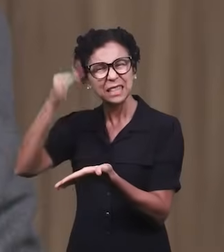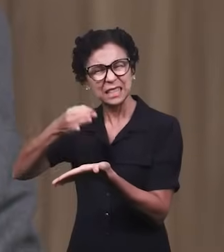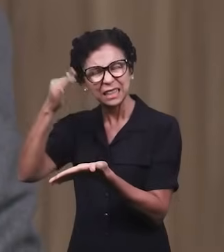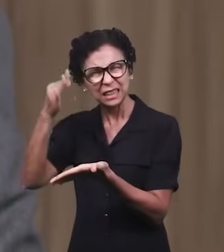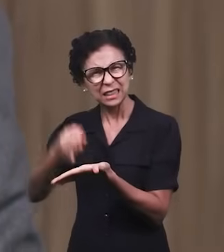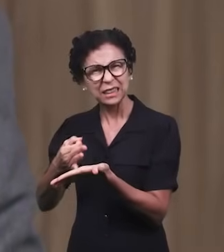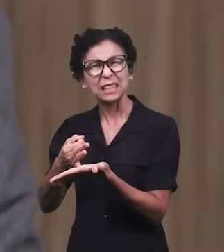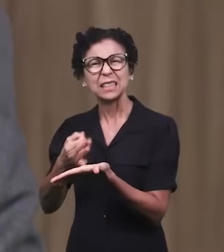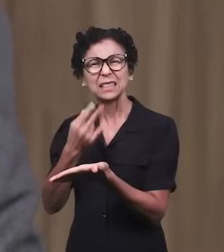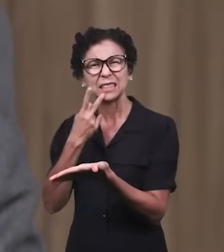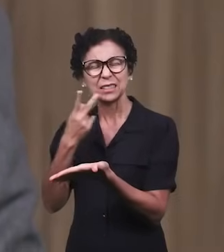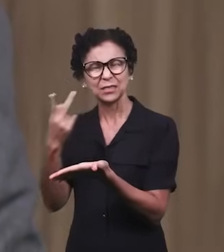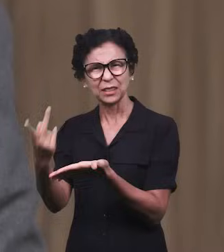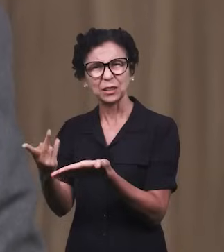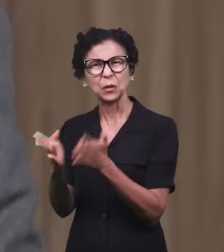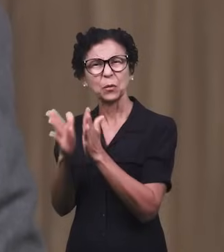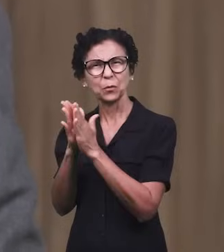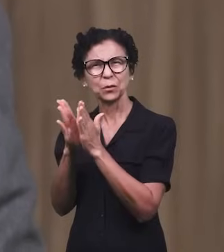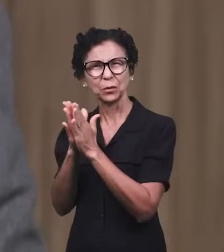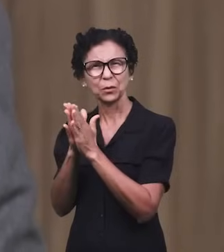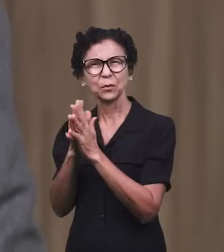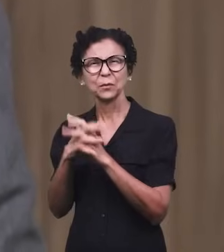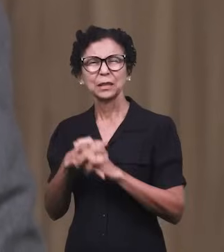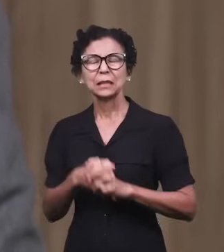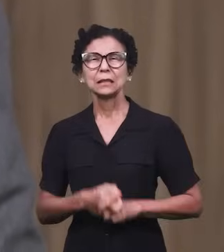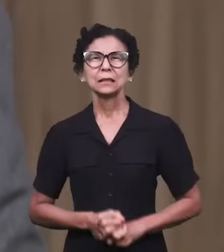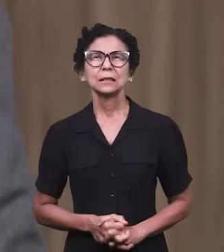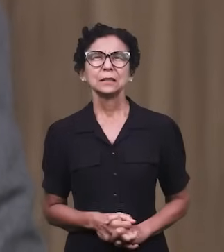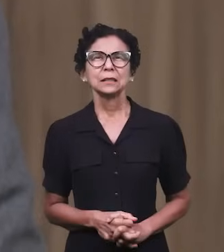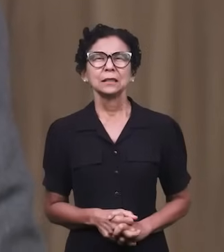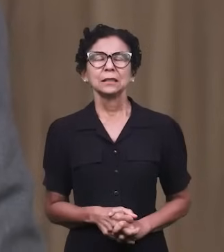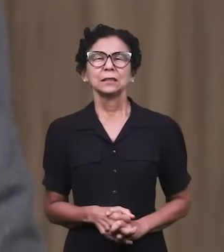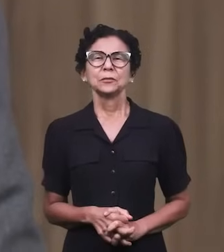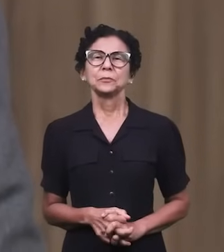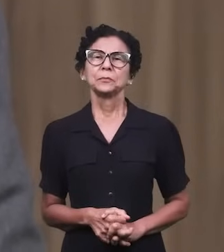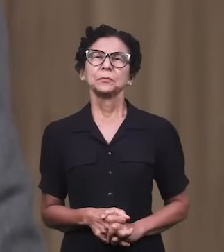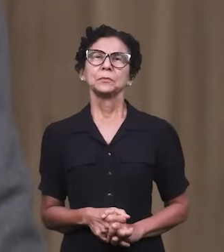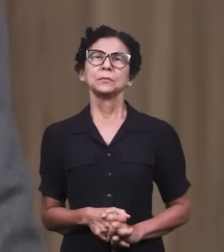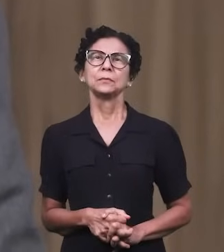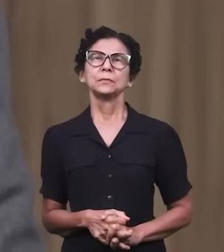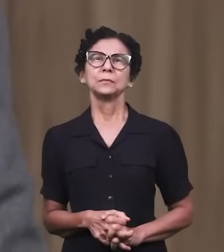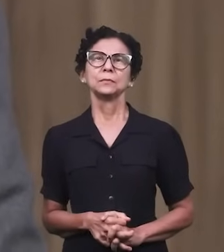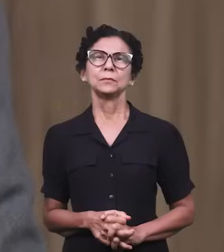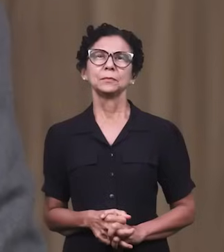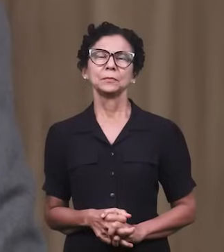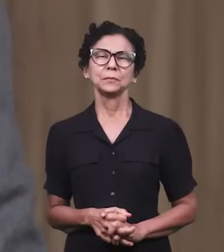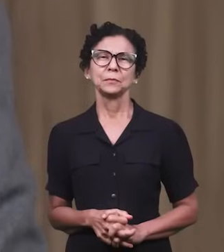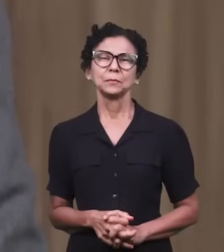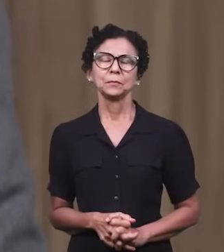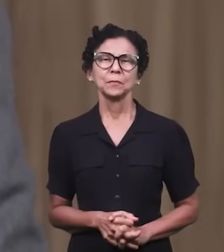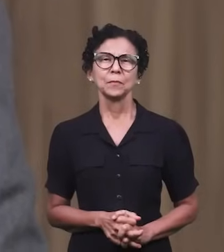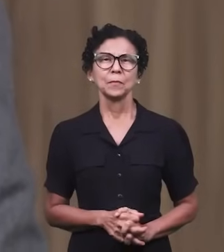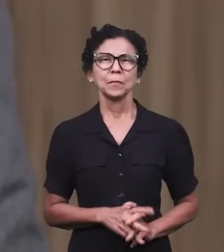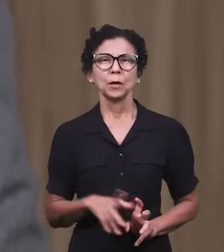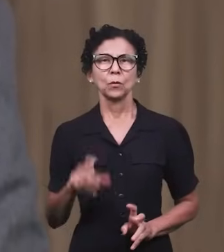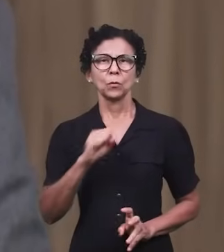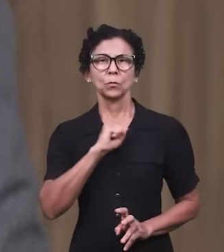daquilo foi tão intenso que Eli não entendeu. É verdade. Eli não